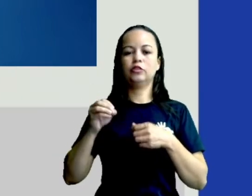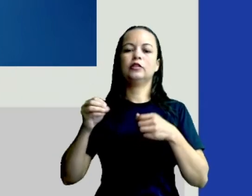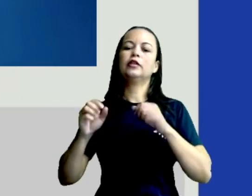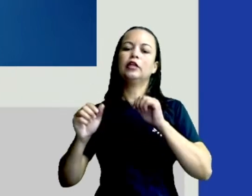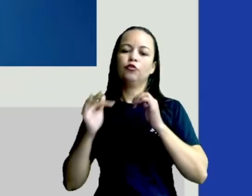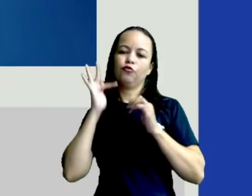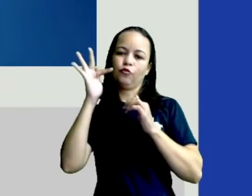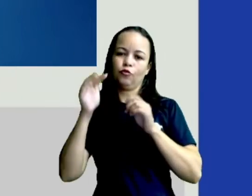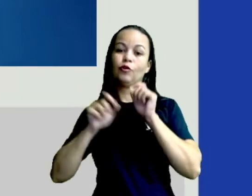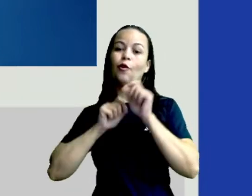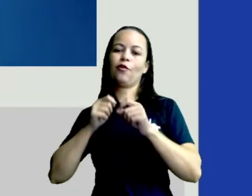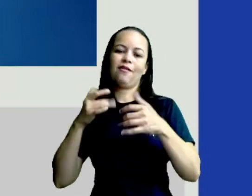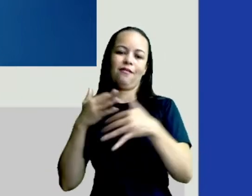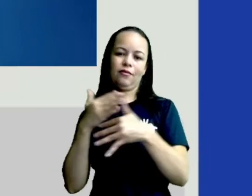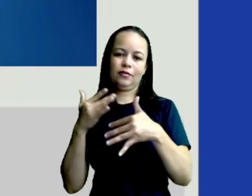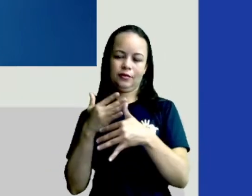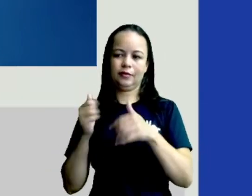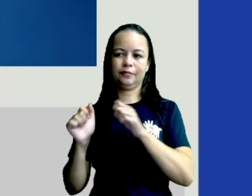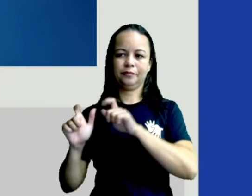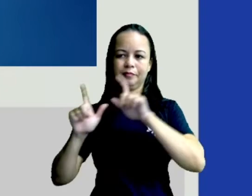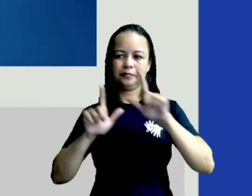ver